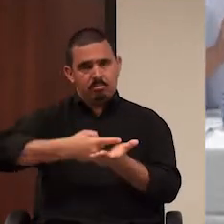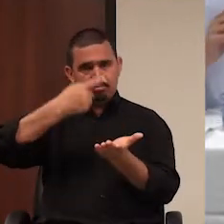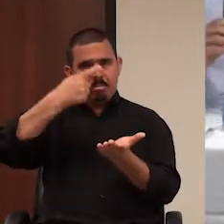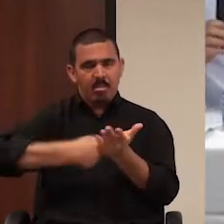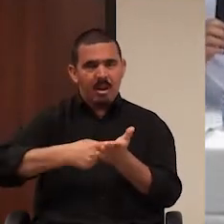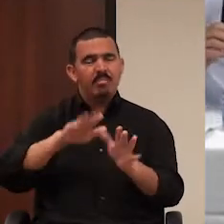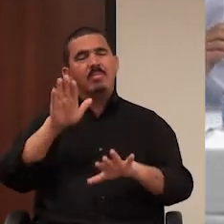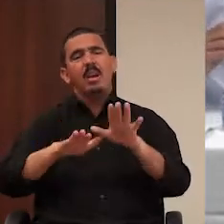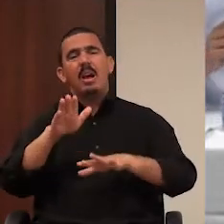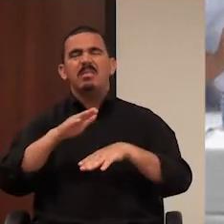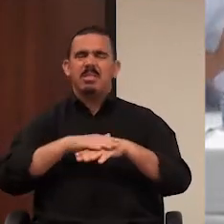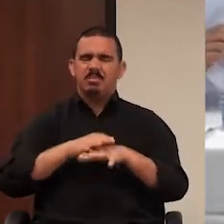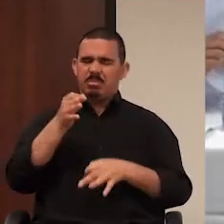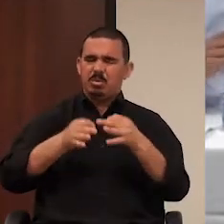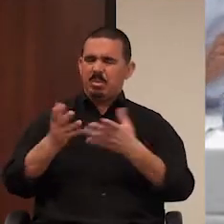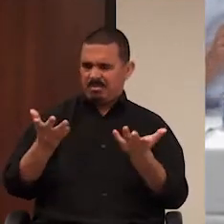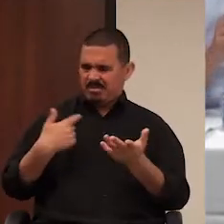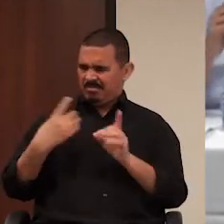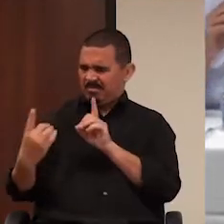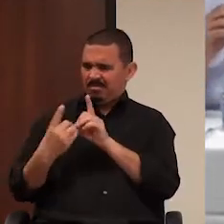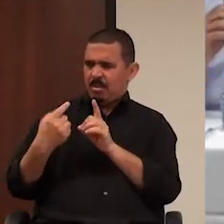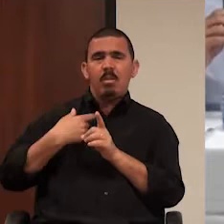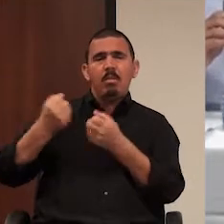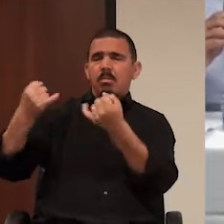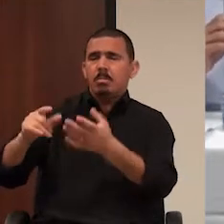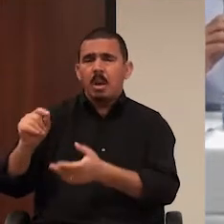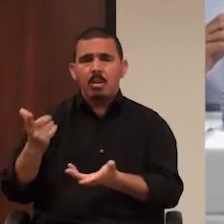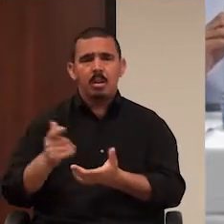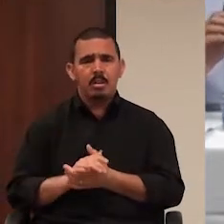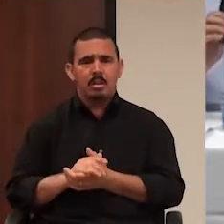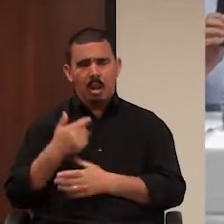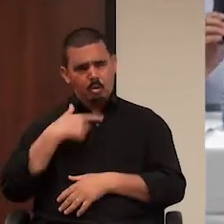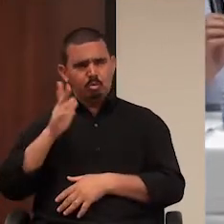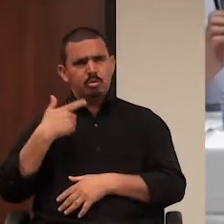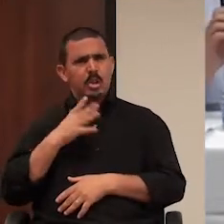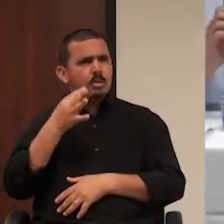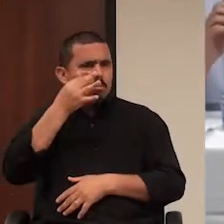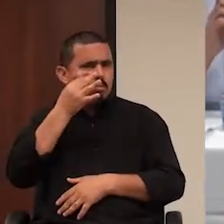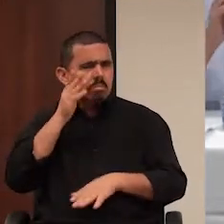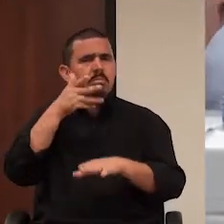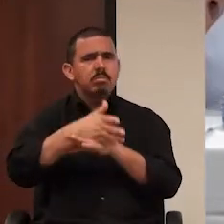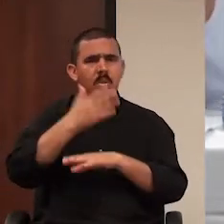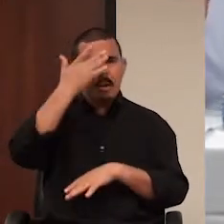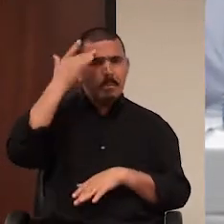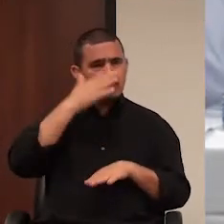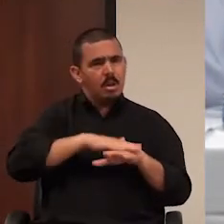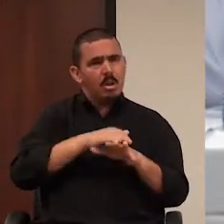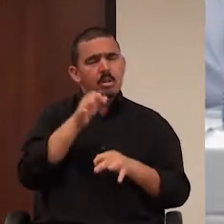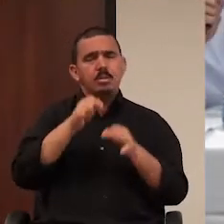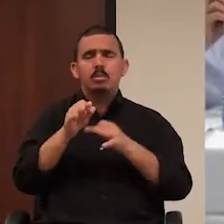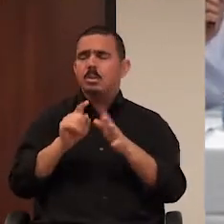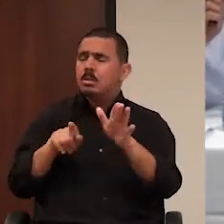pensam, entrevista, o que eu vou ter condições de falar? Né? Mas quando faz, e eu já participei de algumas, eles perguntam, olha,